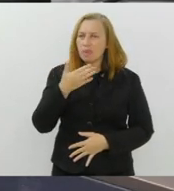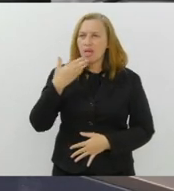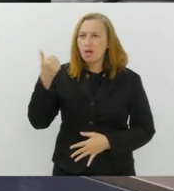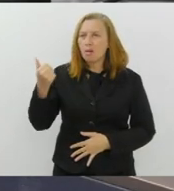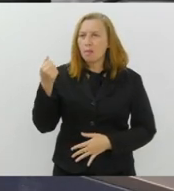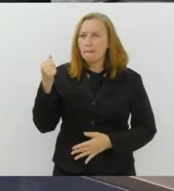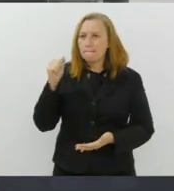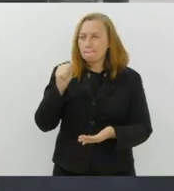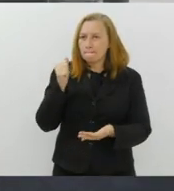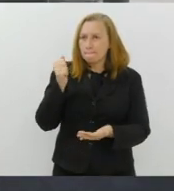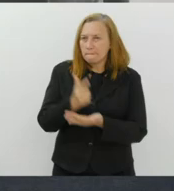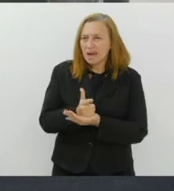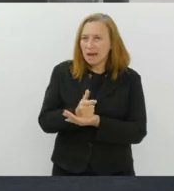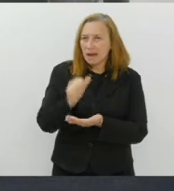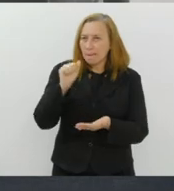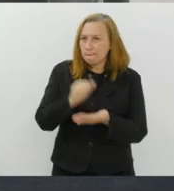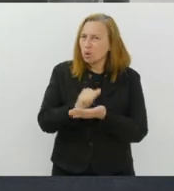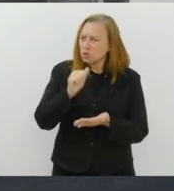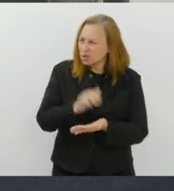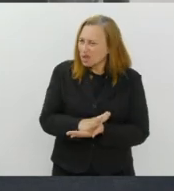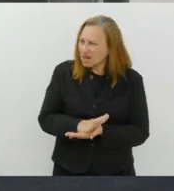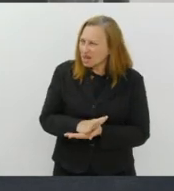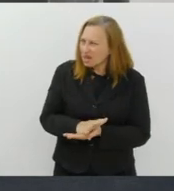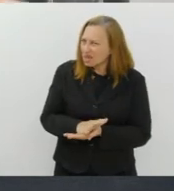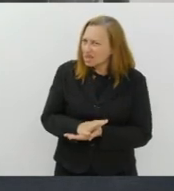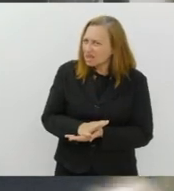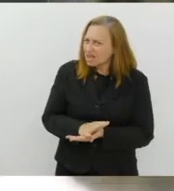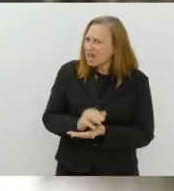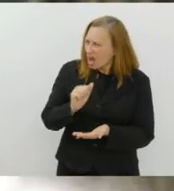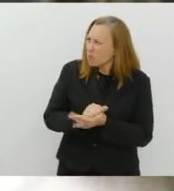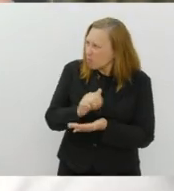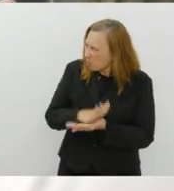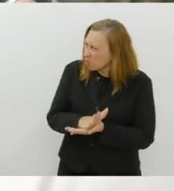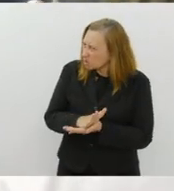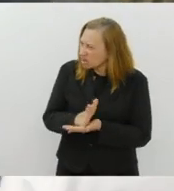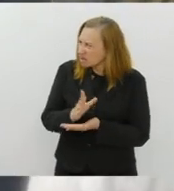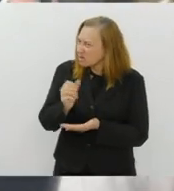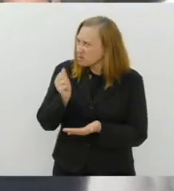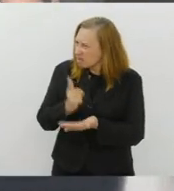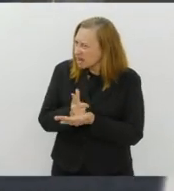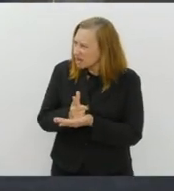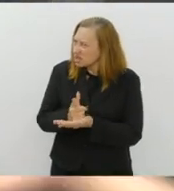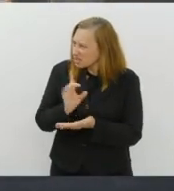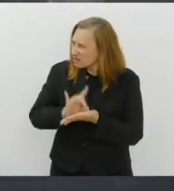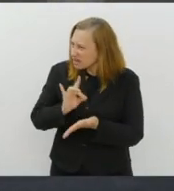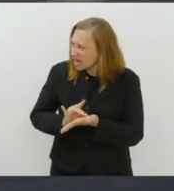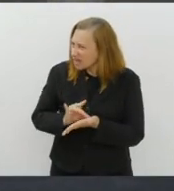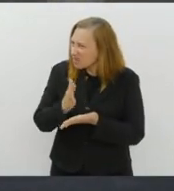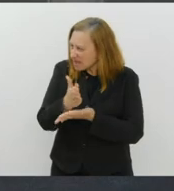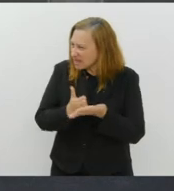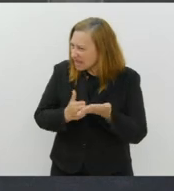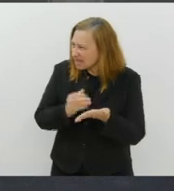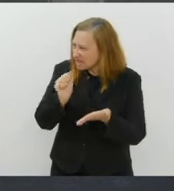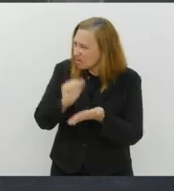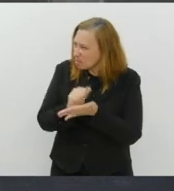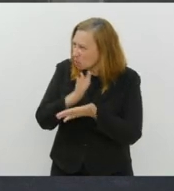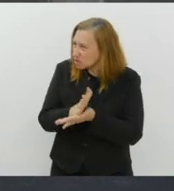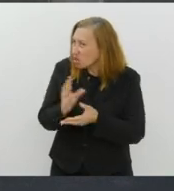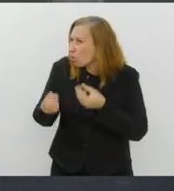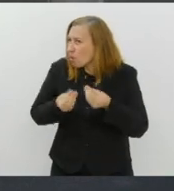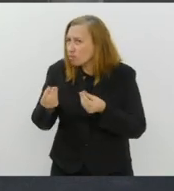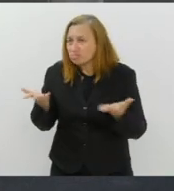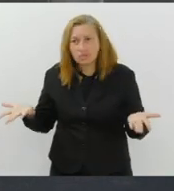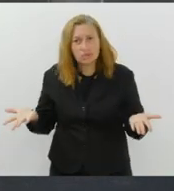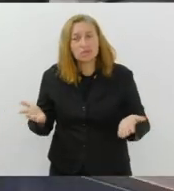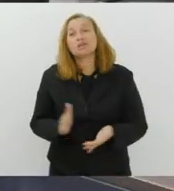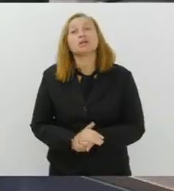multa? Essa é que... Nem a multa estão pagando. É, isso que é o problema. Nem multa. É. Nem a multa. Nem, exatamente, multa. Exatamente.